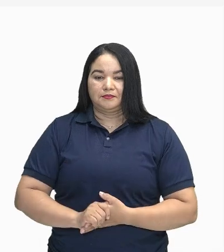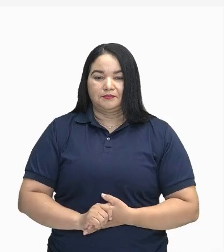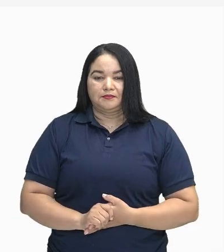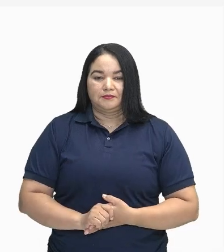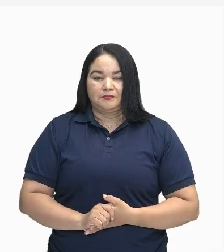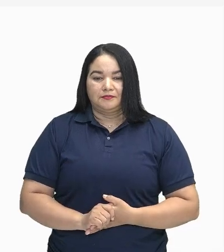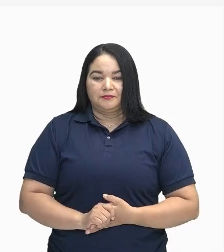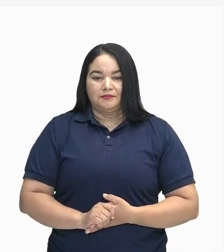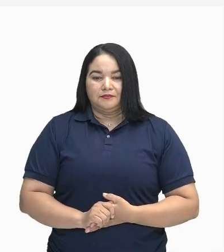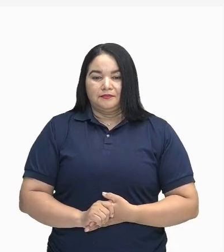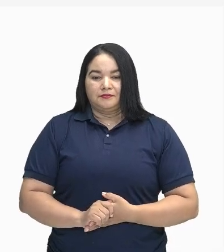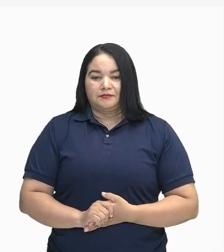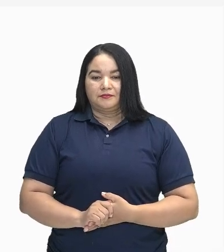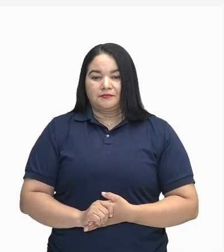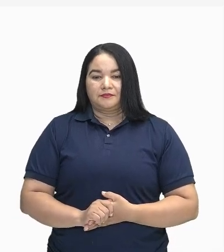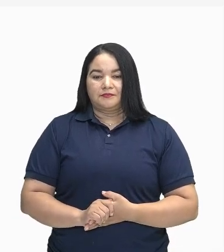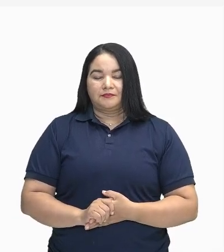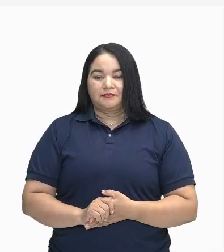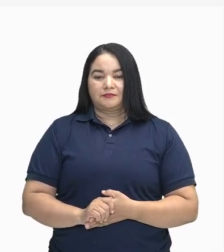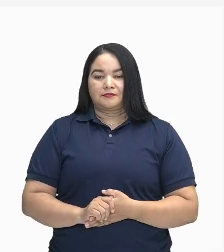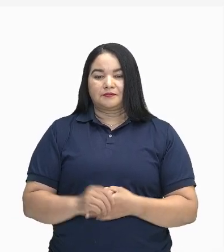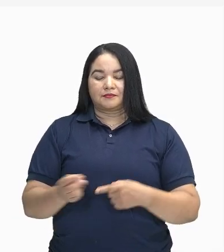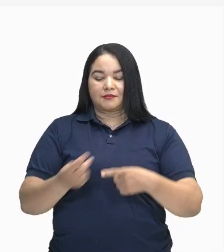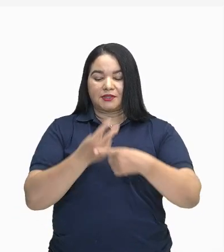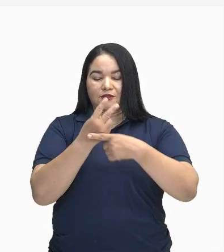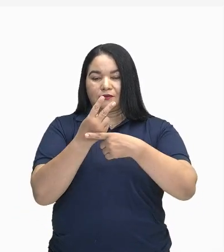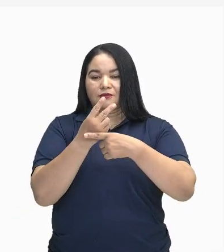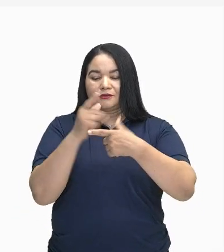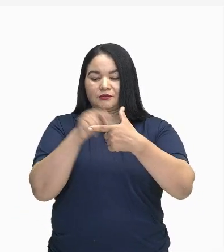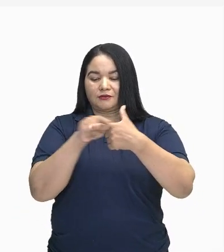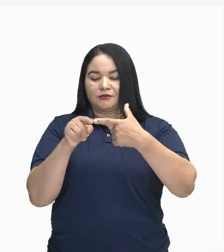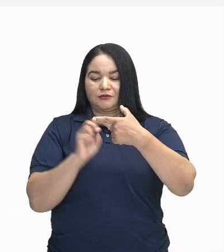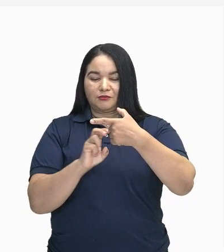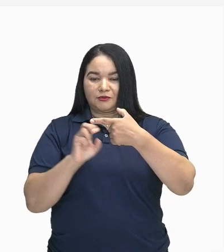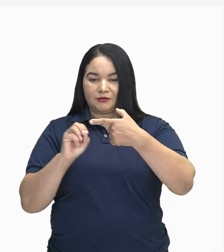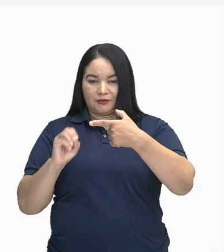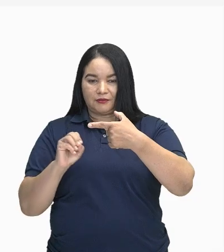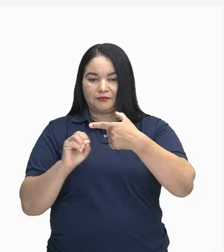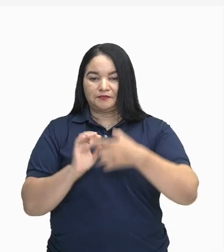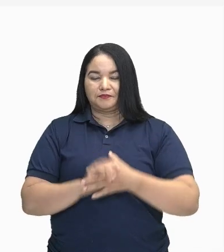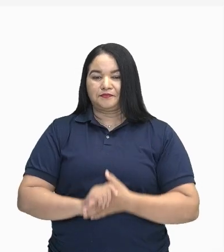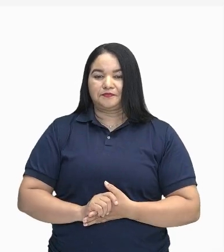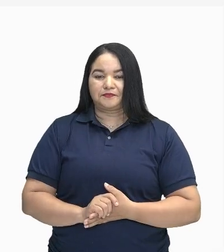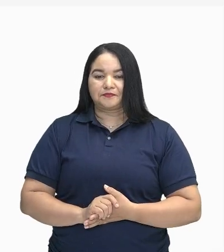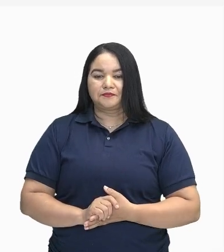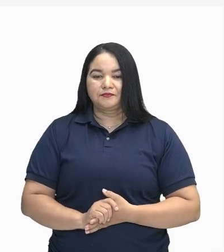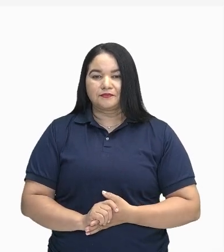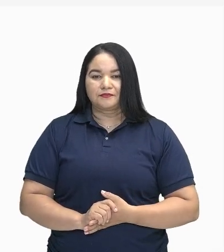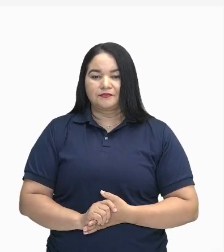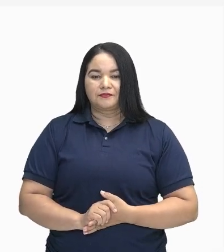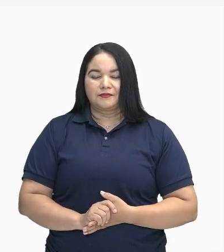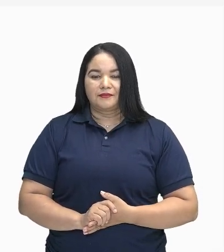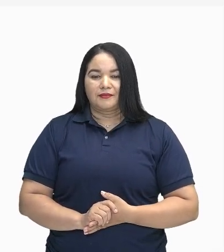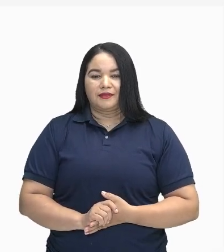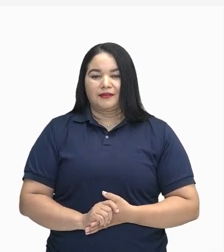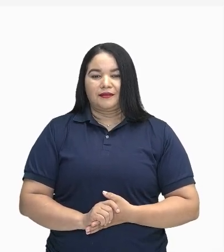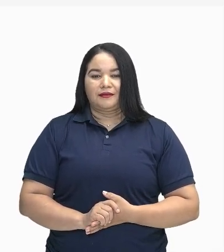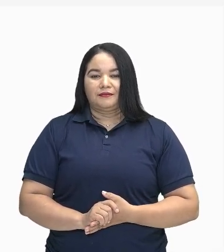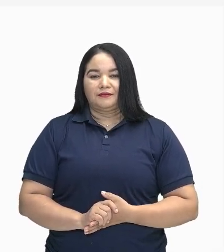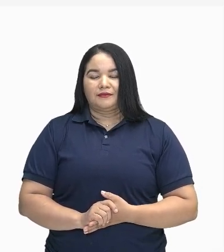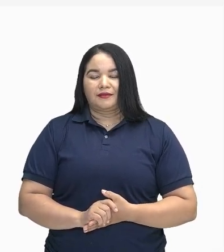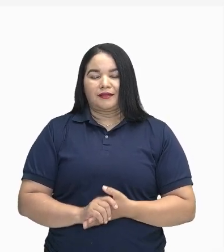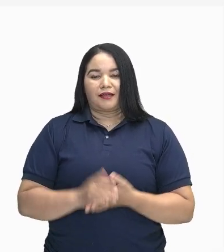igual a 2 dividido por 500, certo? E aí, qual é o